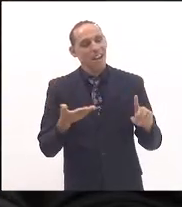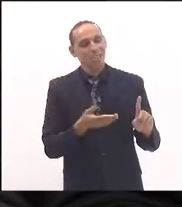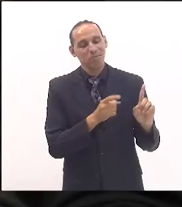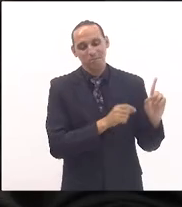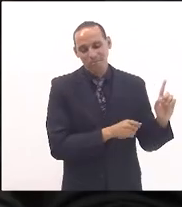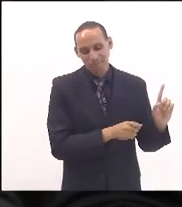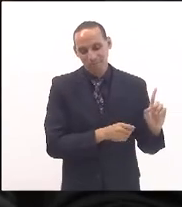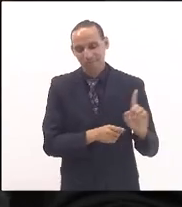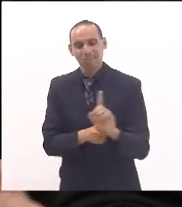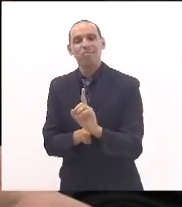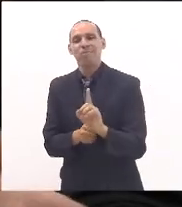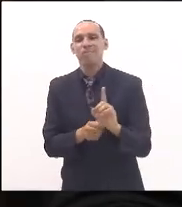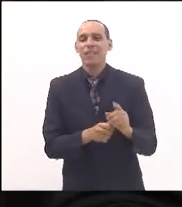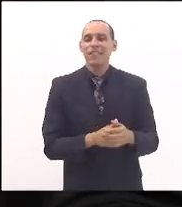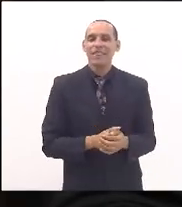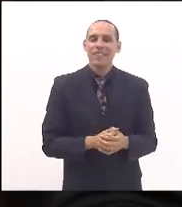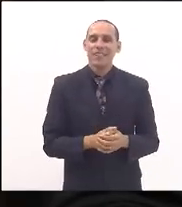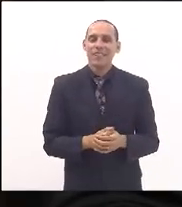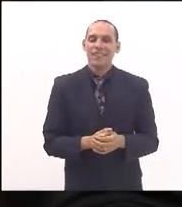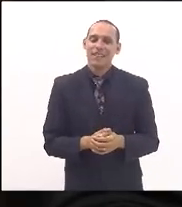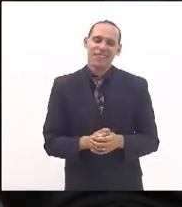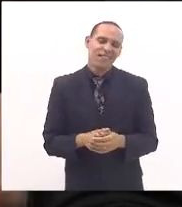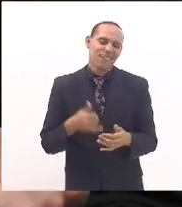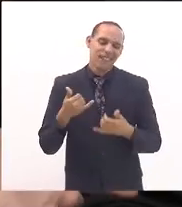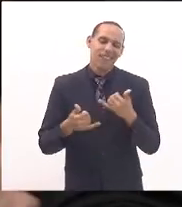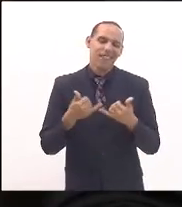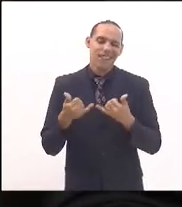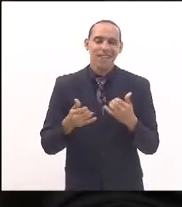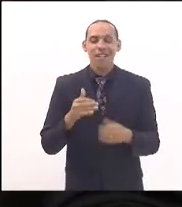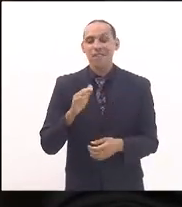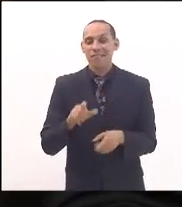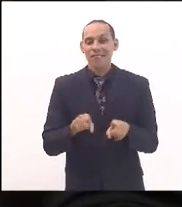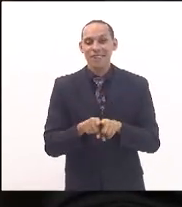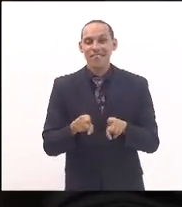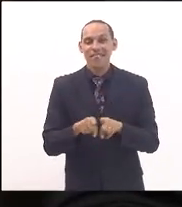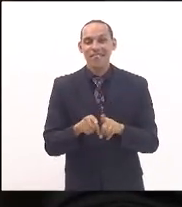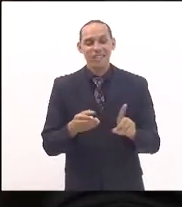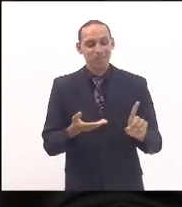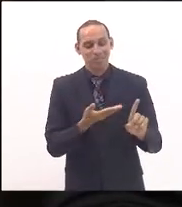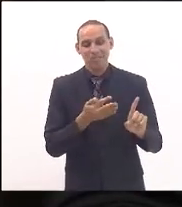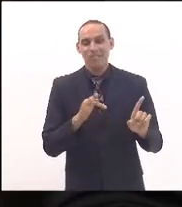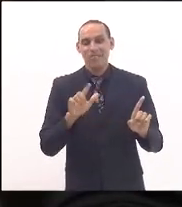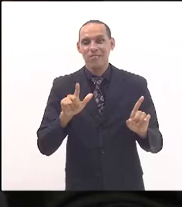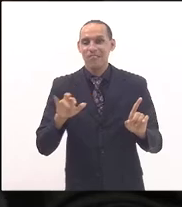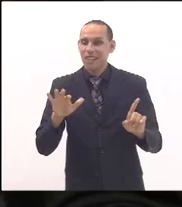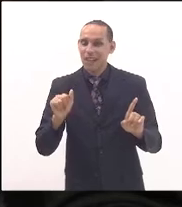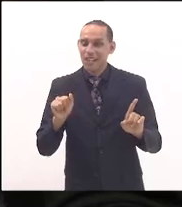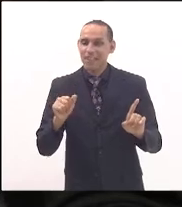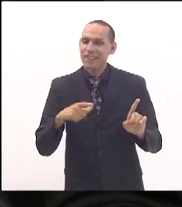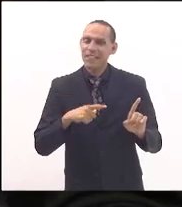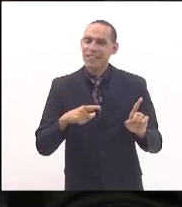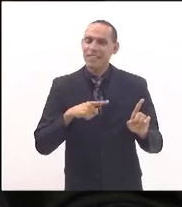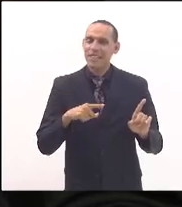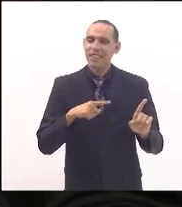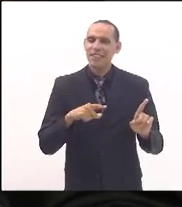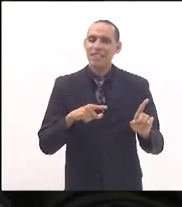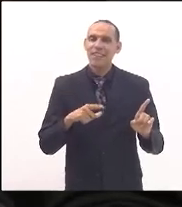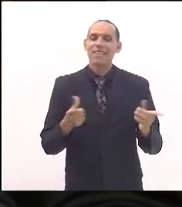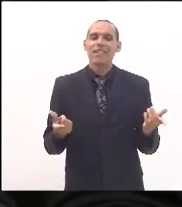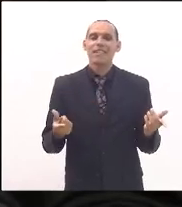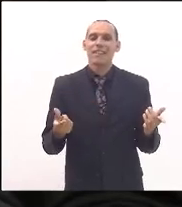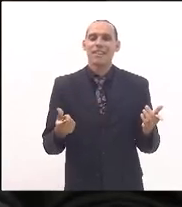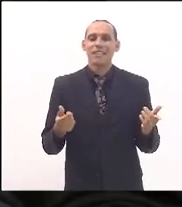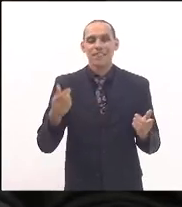E conduzi-la é claro que só brincadeira mas dizer também que a Flávia goza de uma